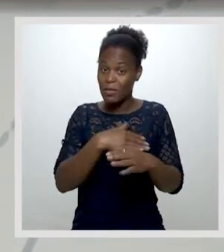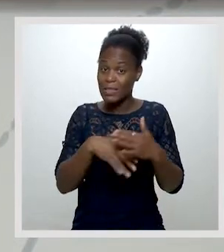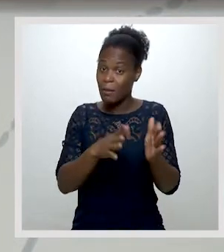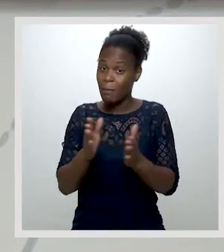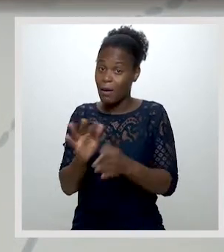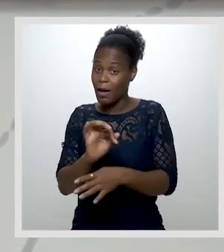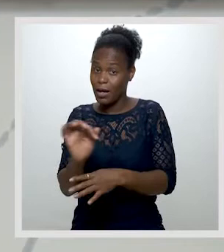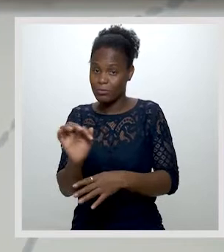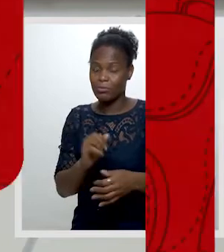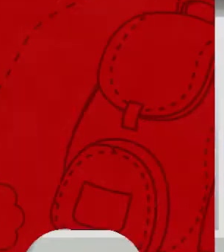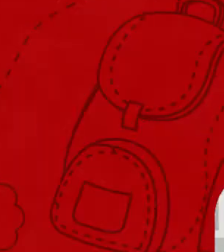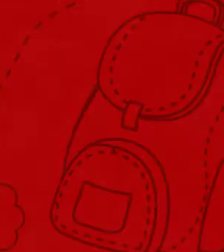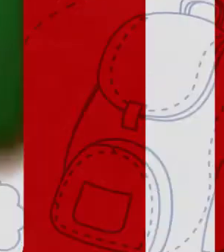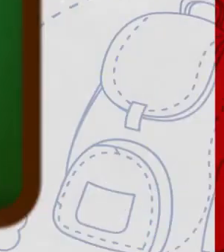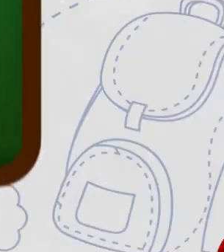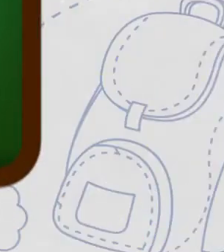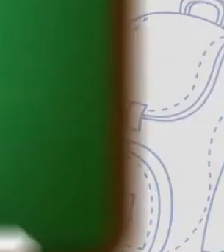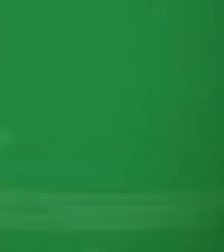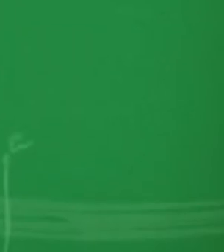sua parte.